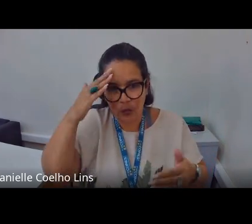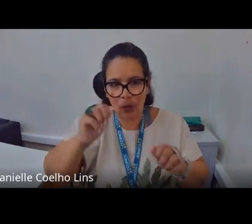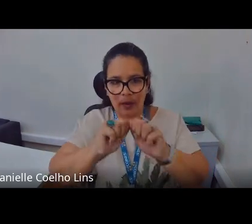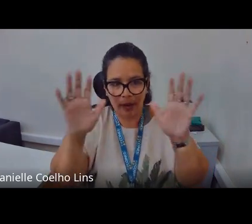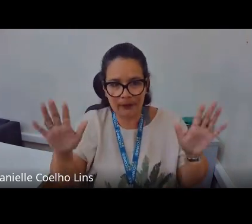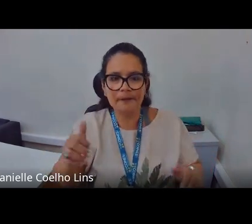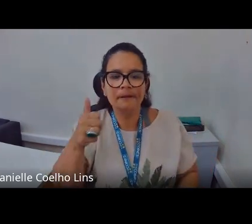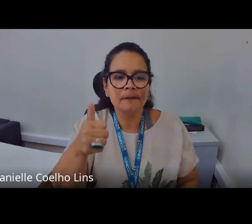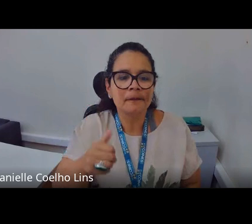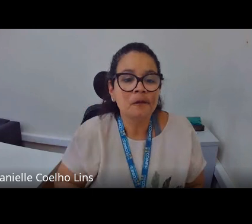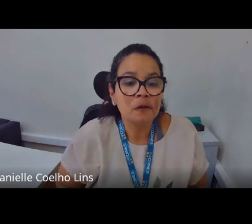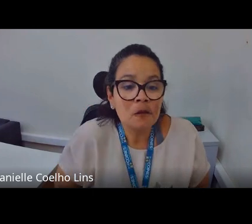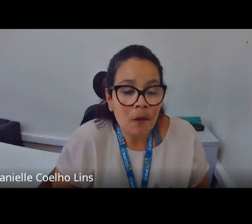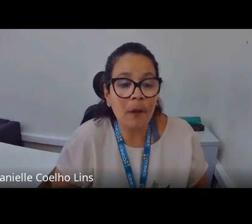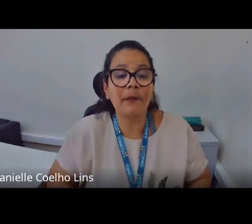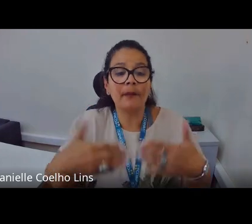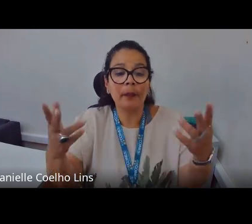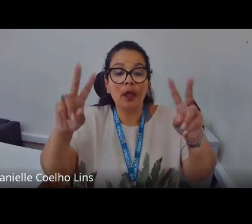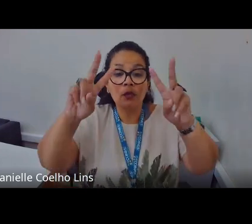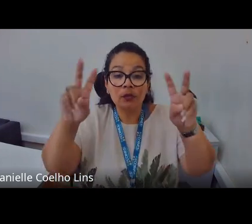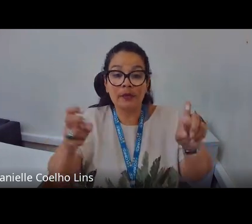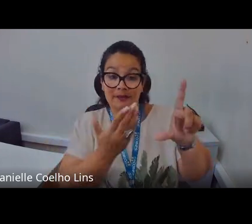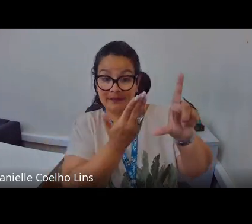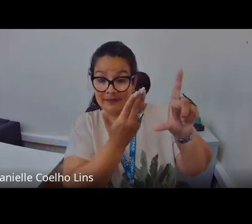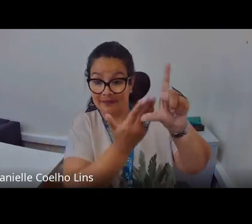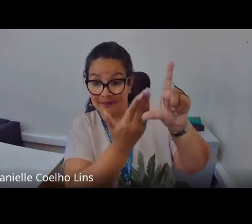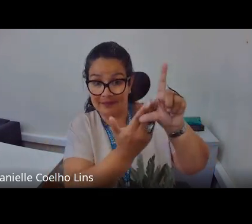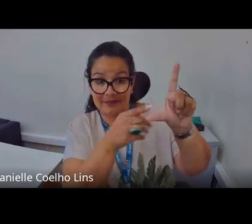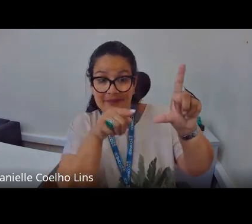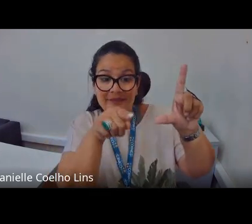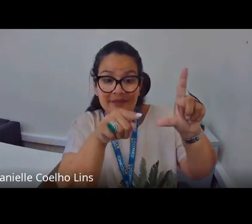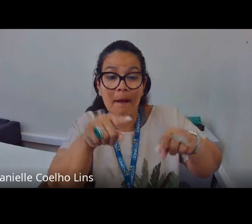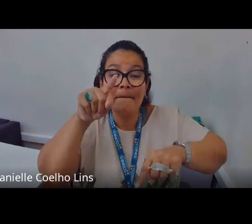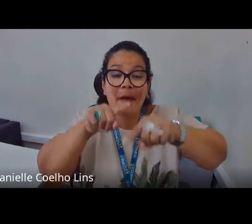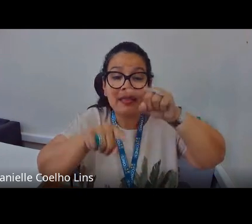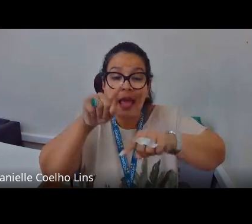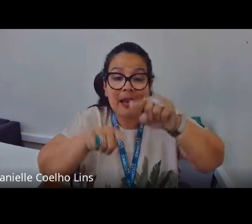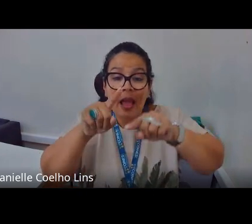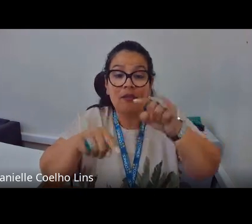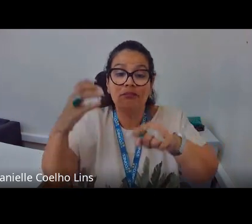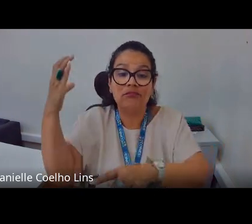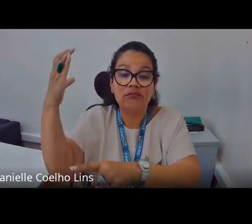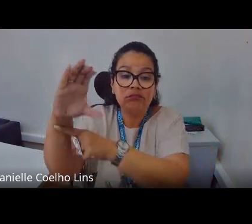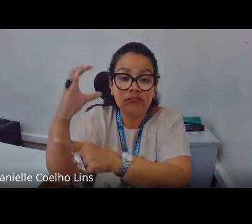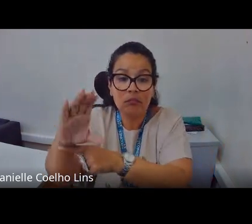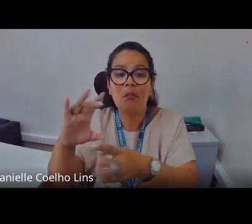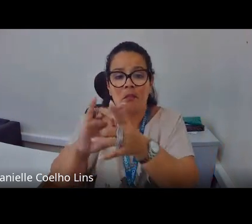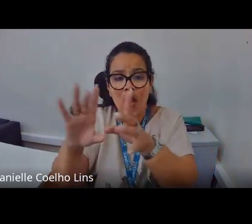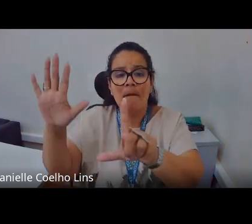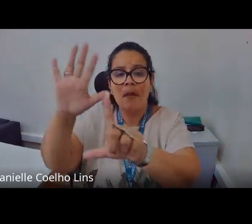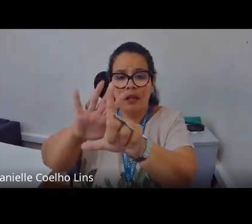horas ali com vocês. Está esclarecido? Então, sob o Google Classroom, esse